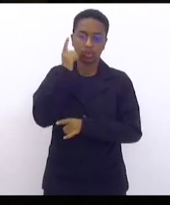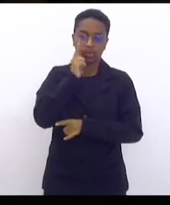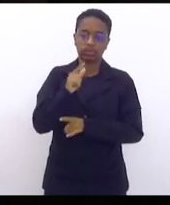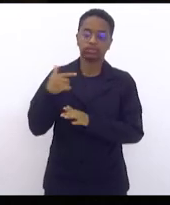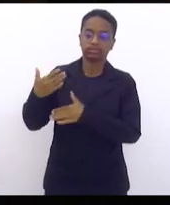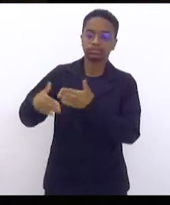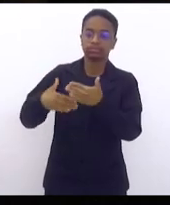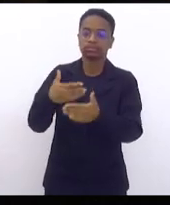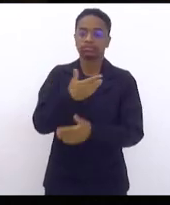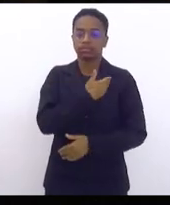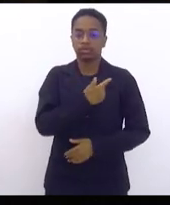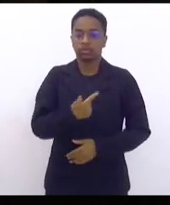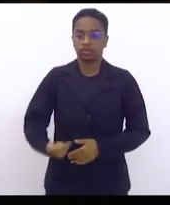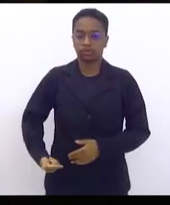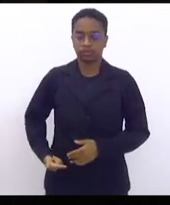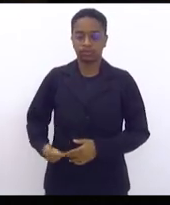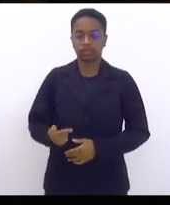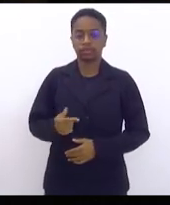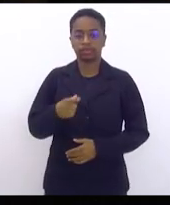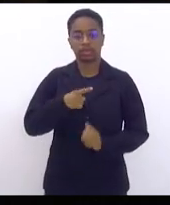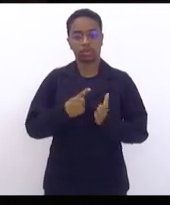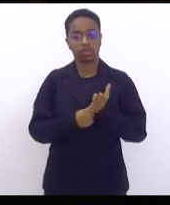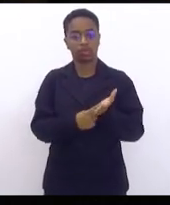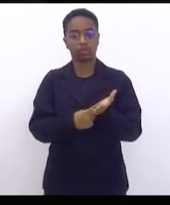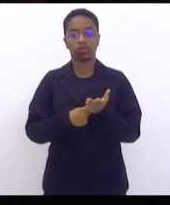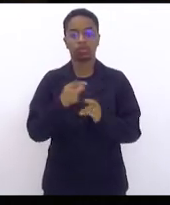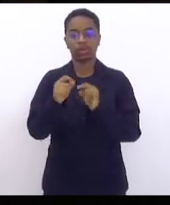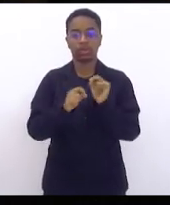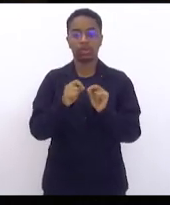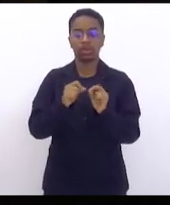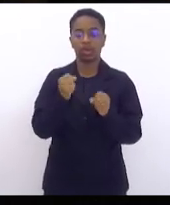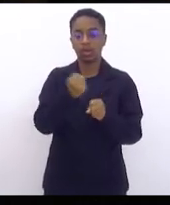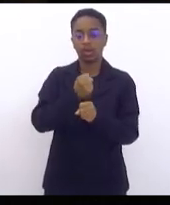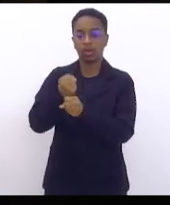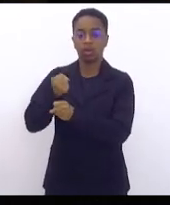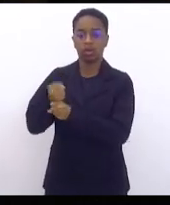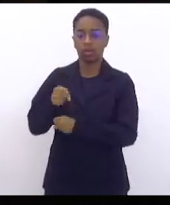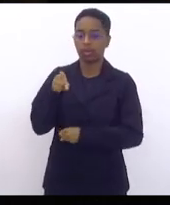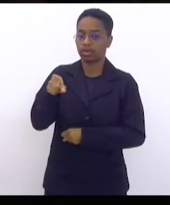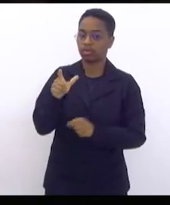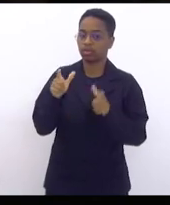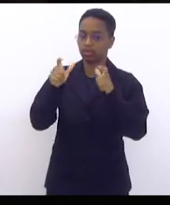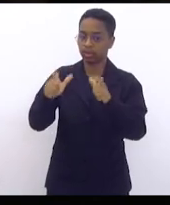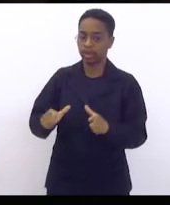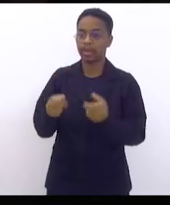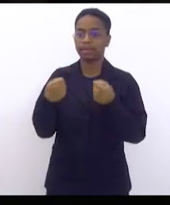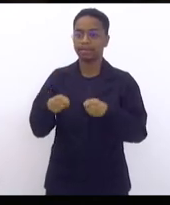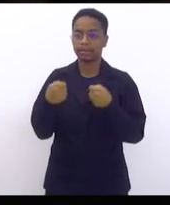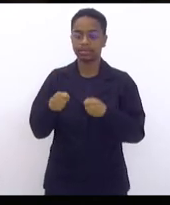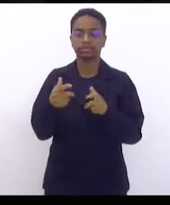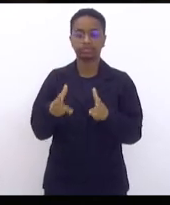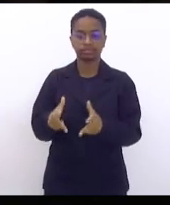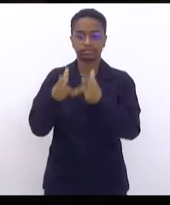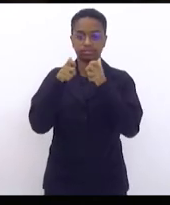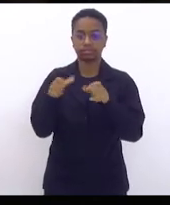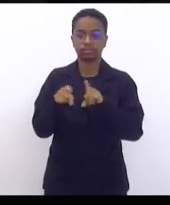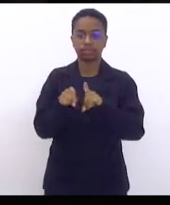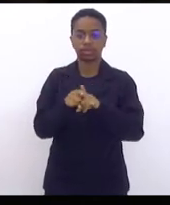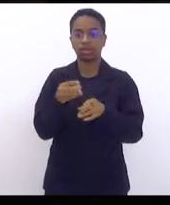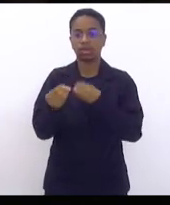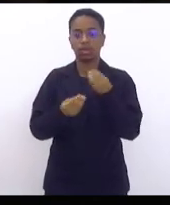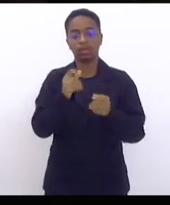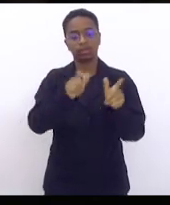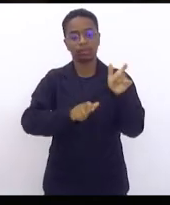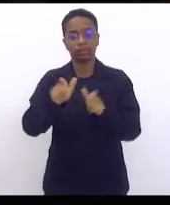que o governador do Estado se comprometa com a revitalização daquele local, se comprometa com o reconhecimento das pessoas